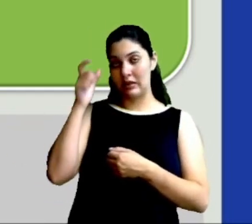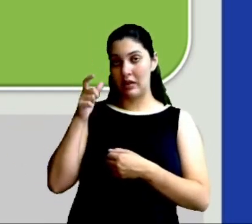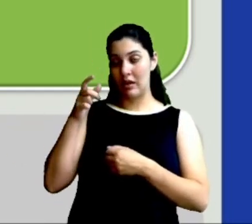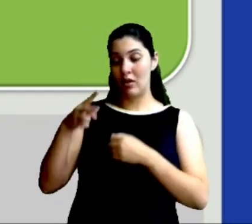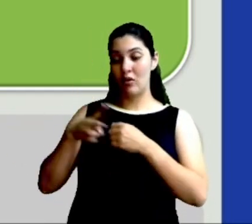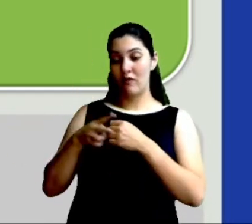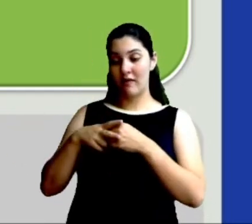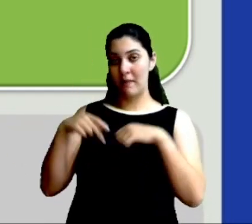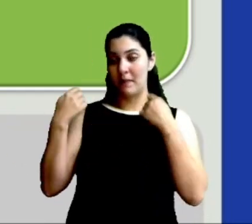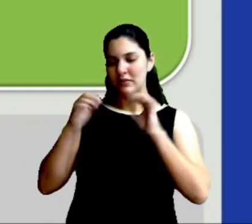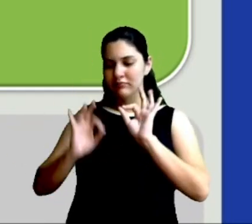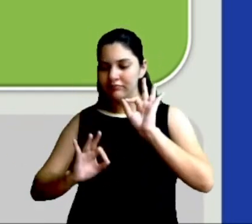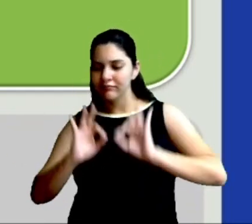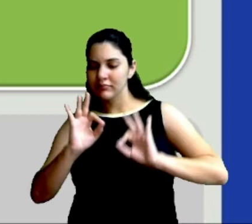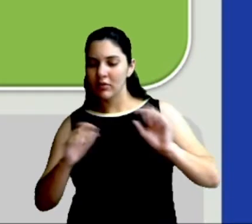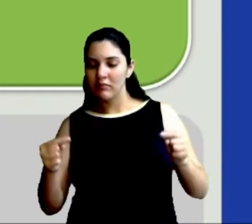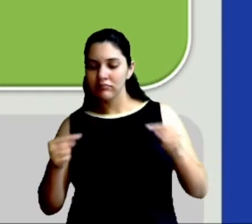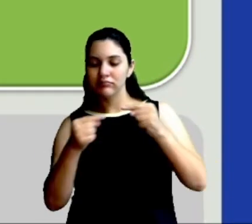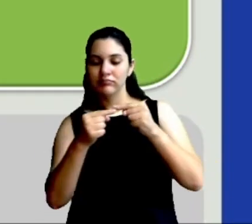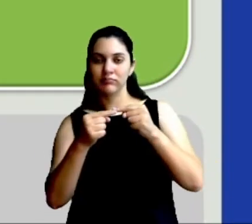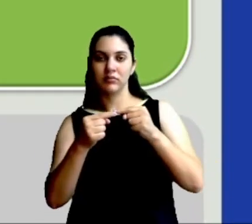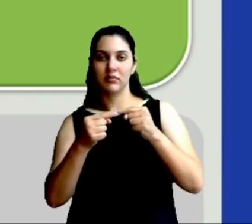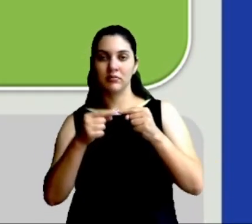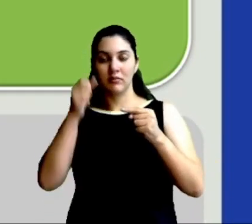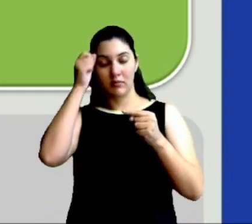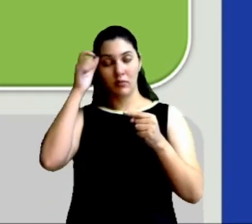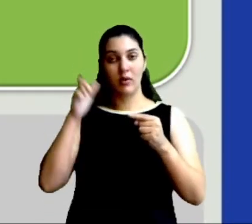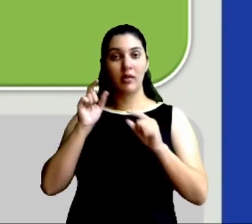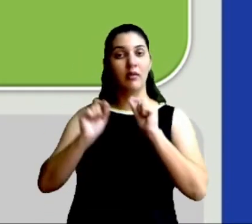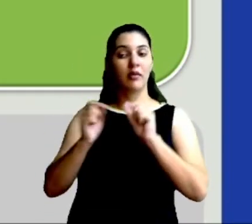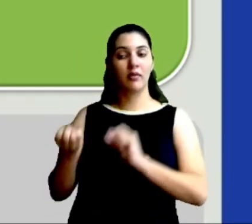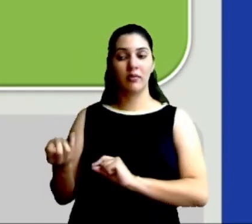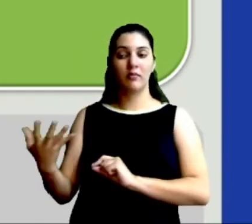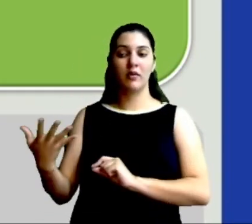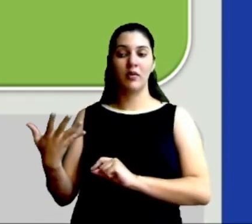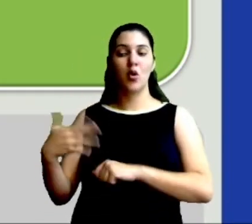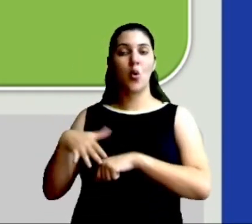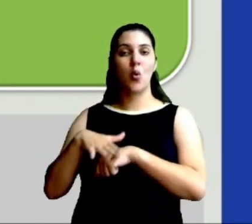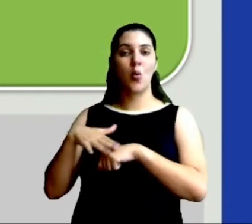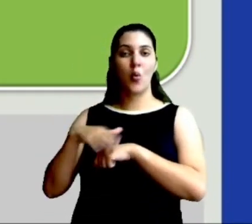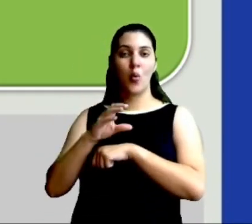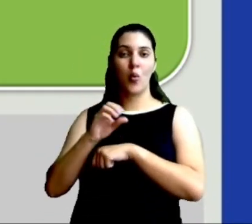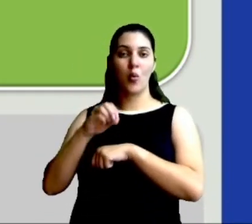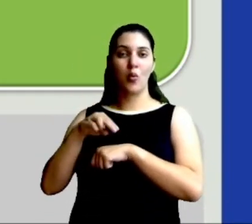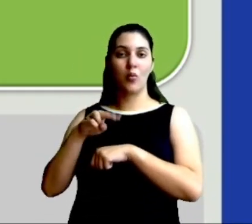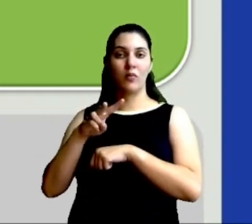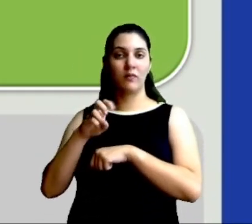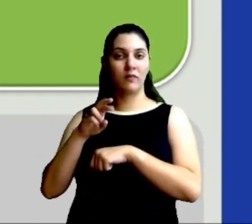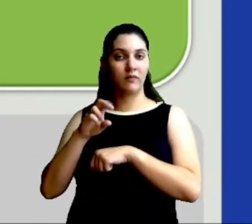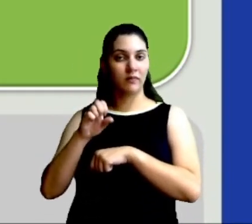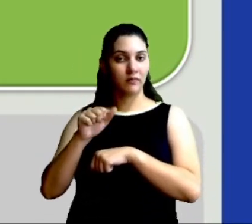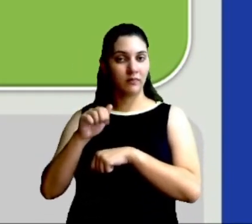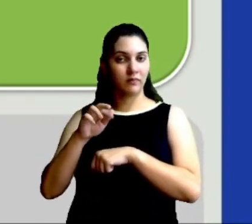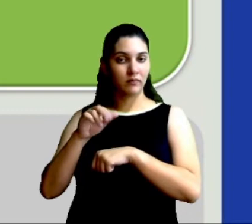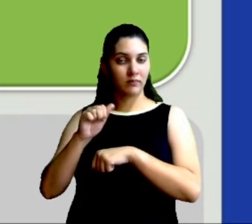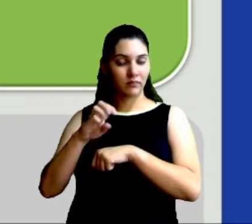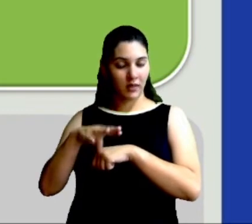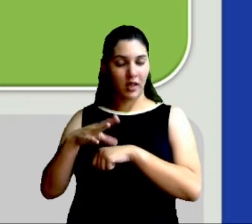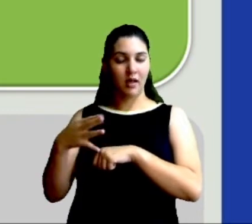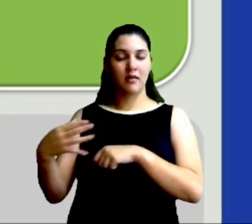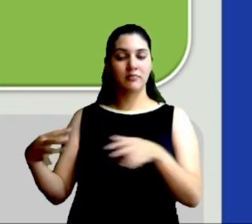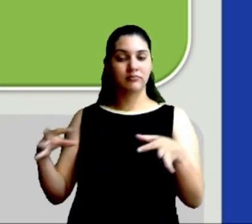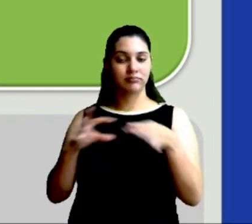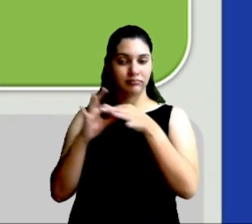que se encaixar, vai ter que concordar com a ideia do plural. Conversaram. Então, encaixei aí o meu verbo. Maria e